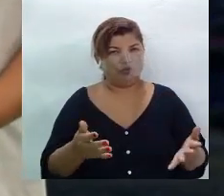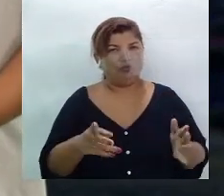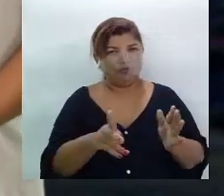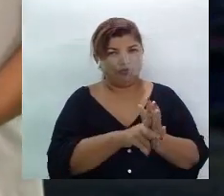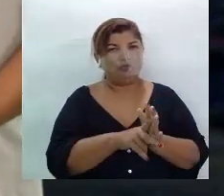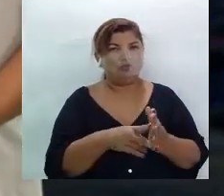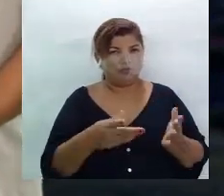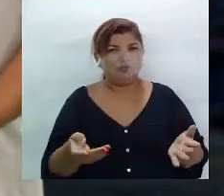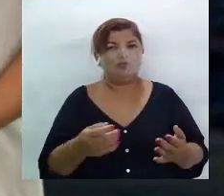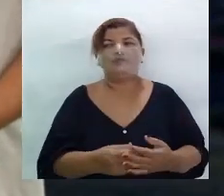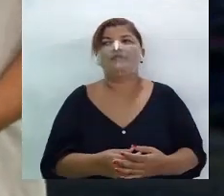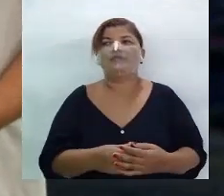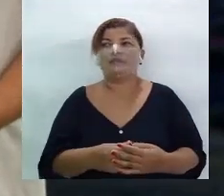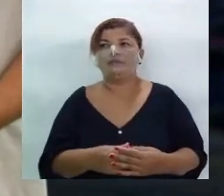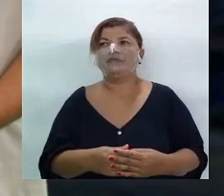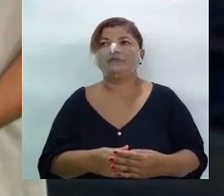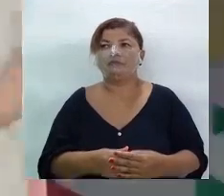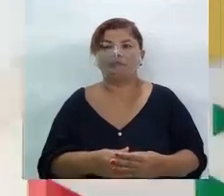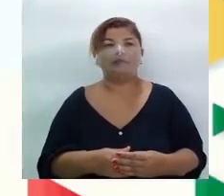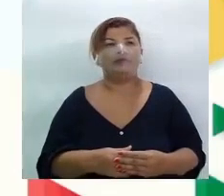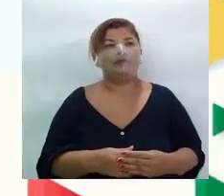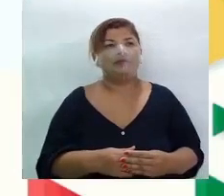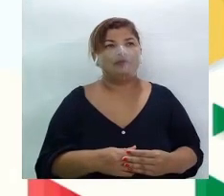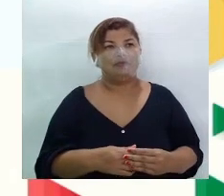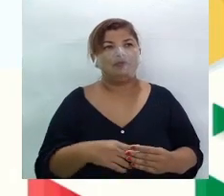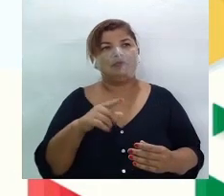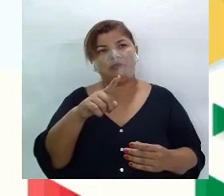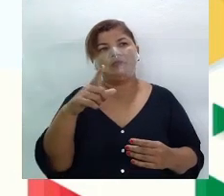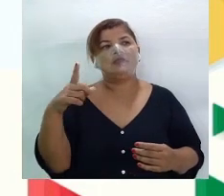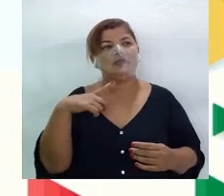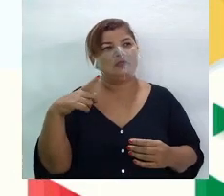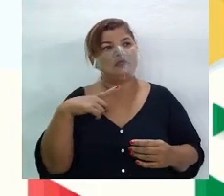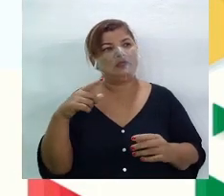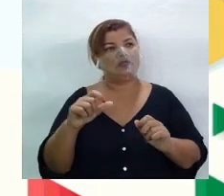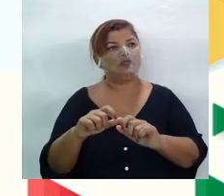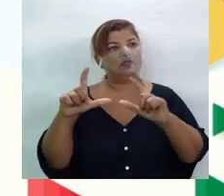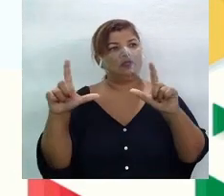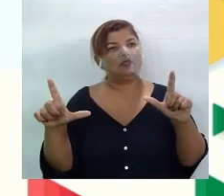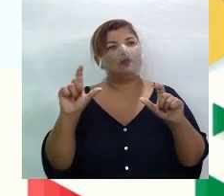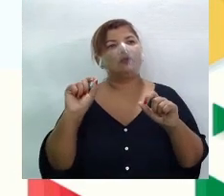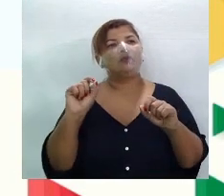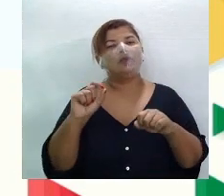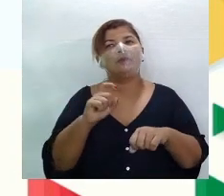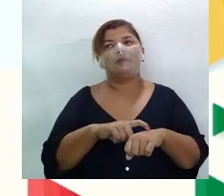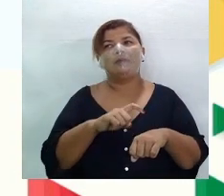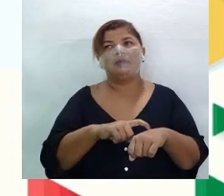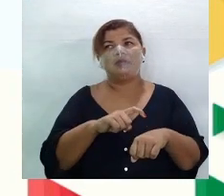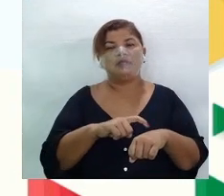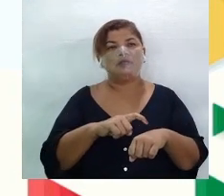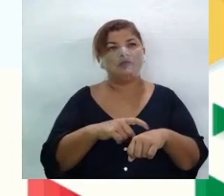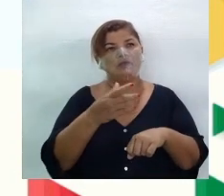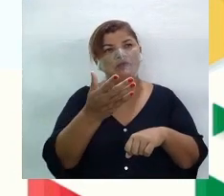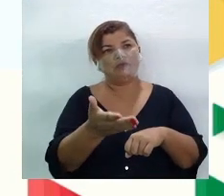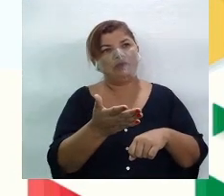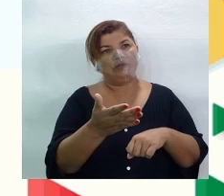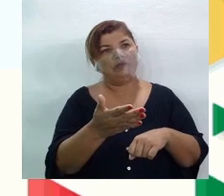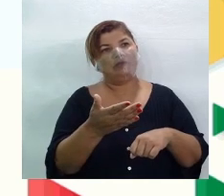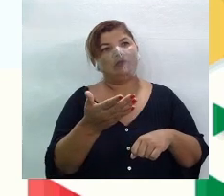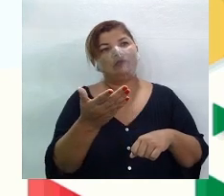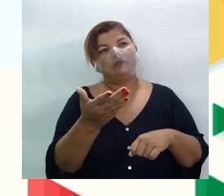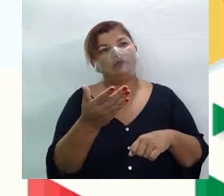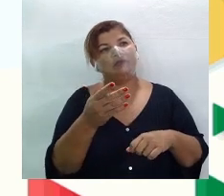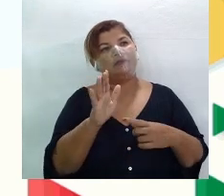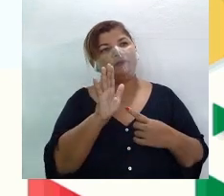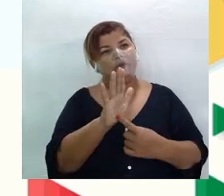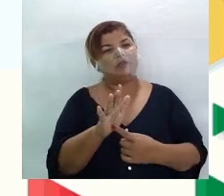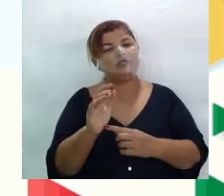questão. Não, e lembrar, Muitos contos, aliás, muitos e contos. lembrar que na tela, justamente, há aquele momento que o senhor falou, olha aqui, o segundo ponto da